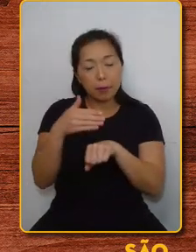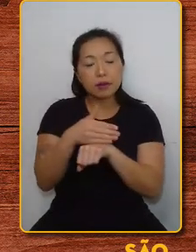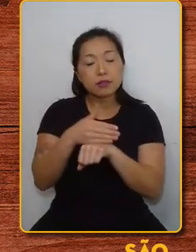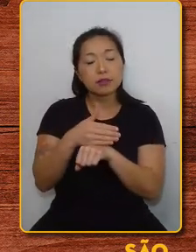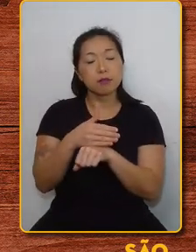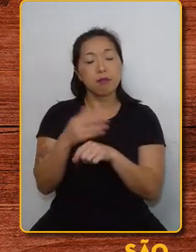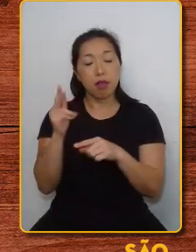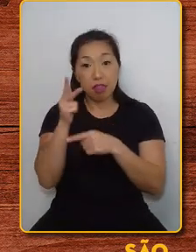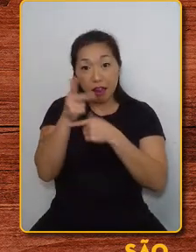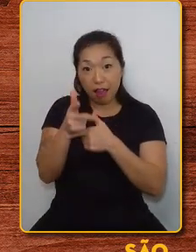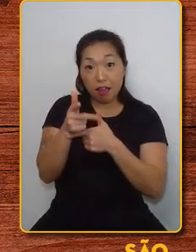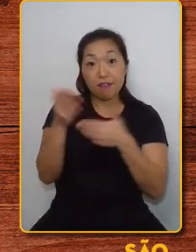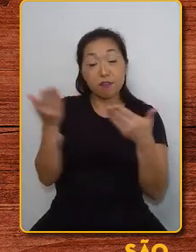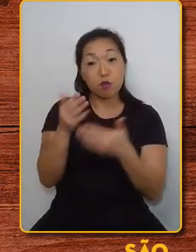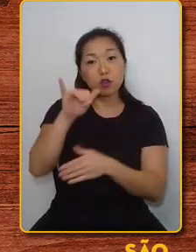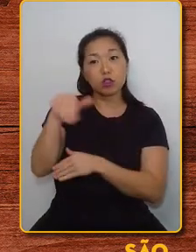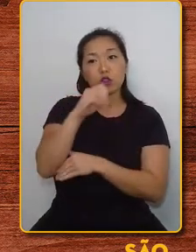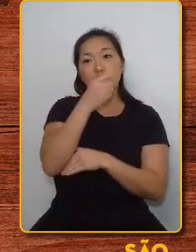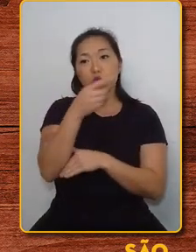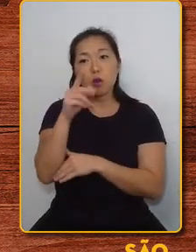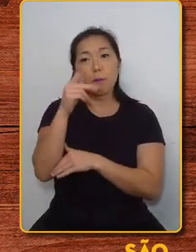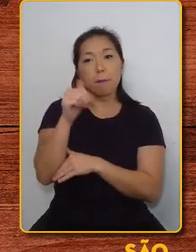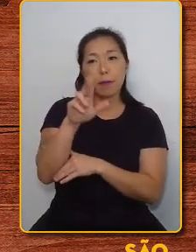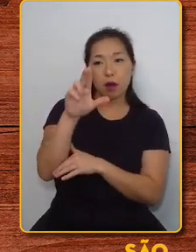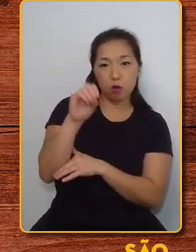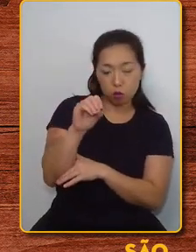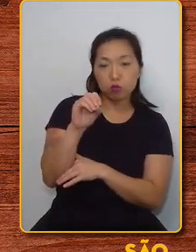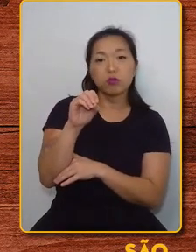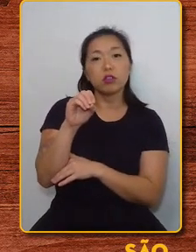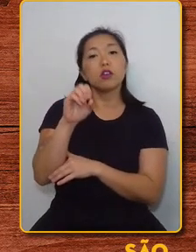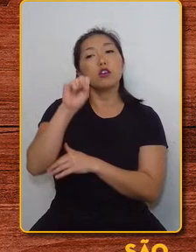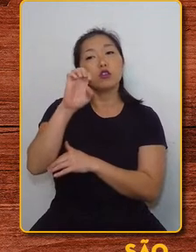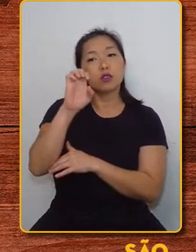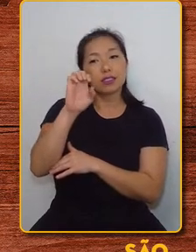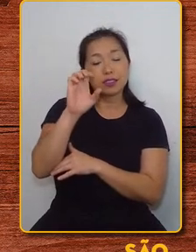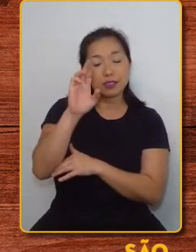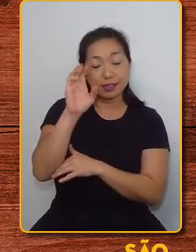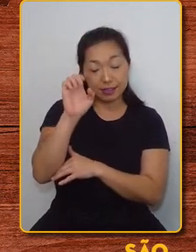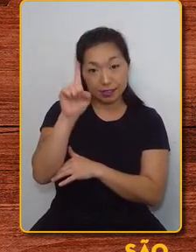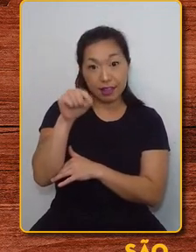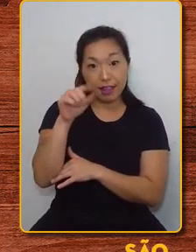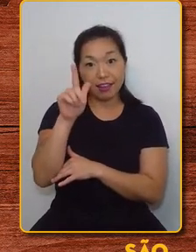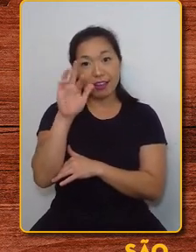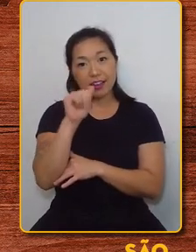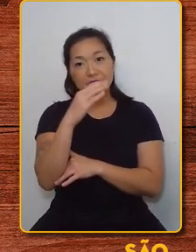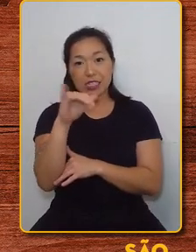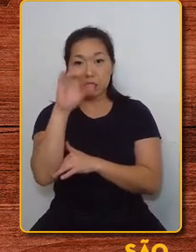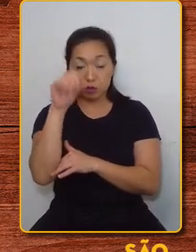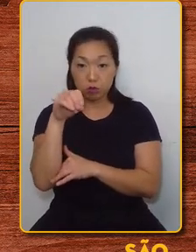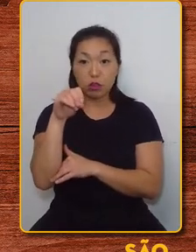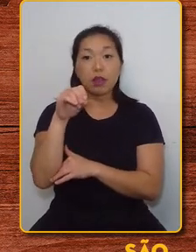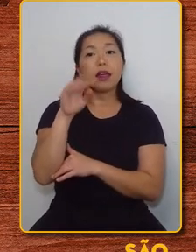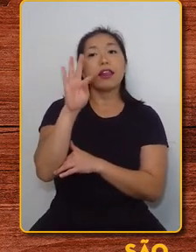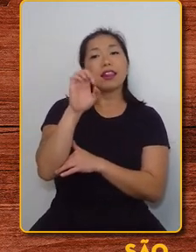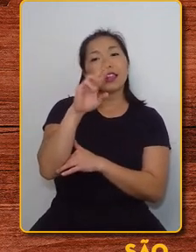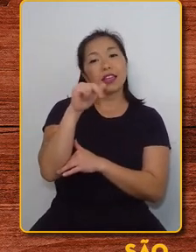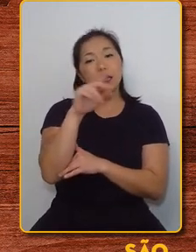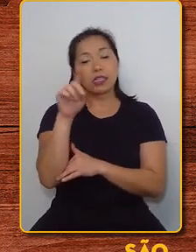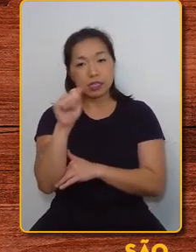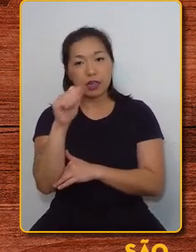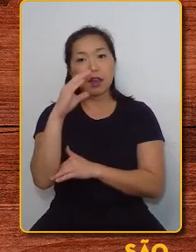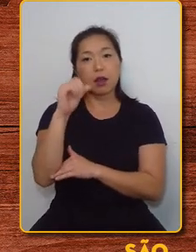Sem Terra, o José Graziano da Silva, diretor do Instituto Fome Zero, e a Tereza Campelo, também